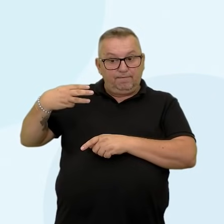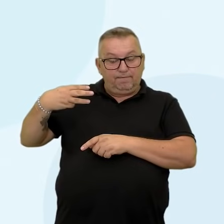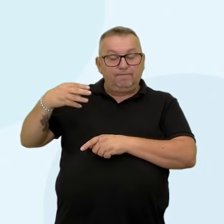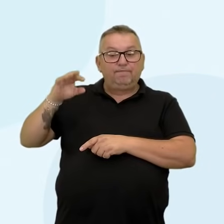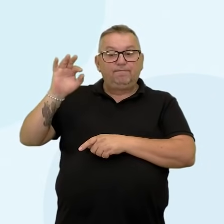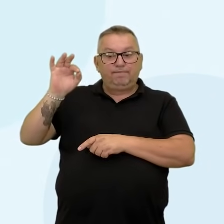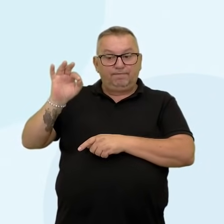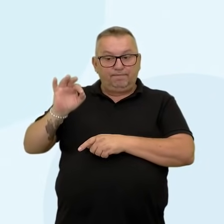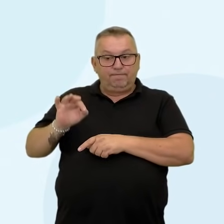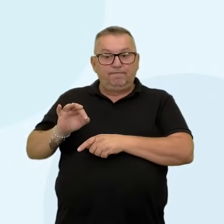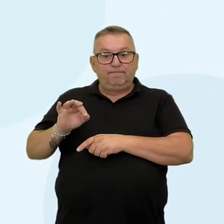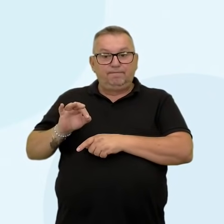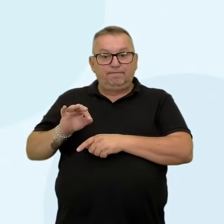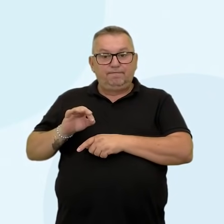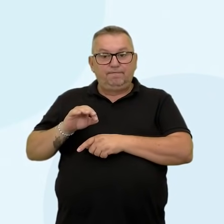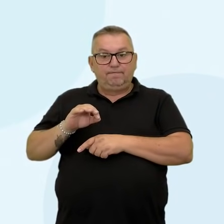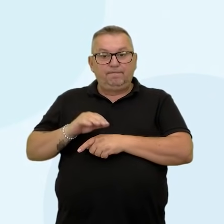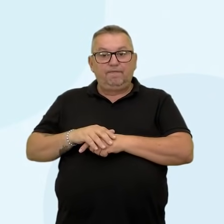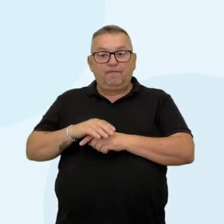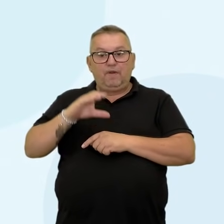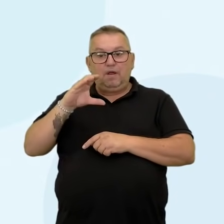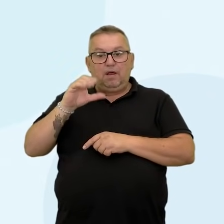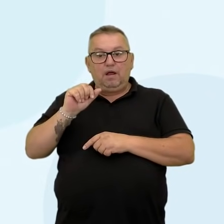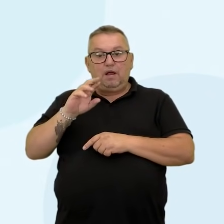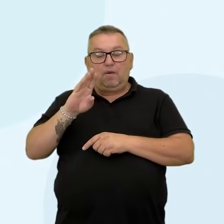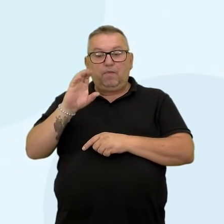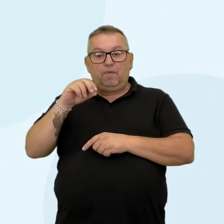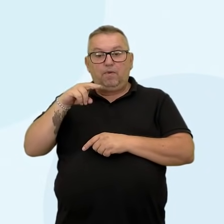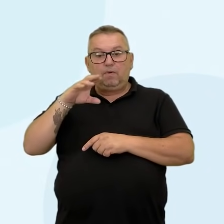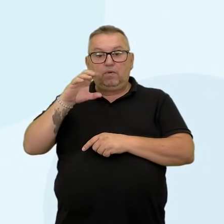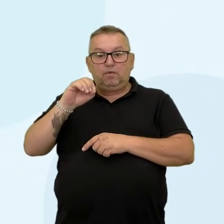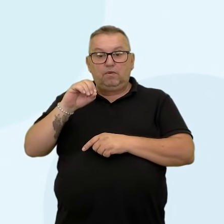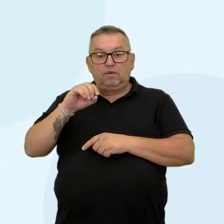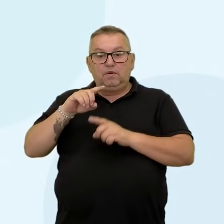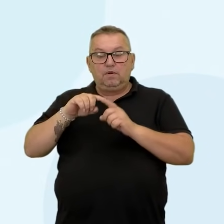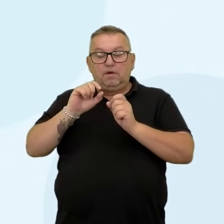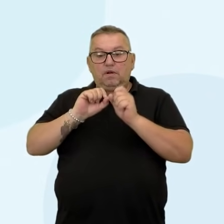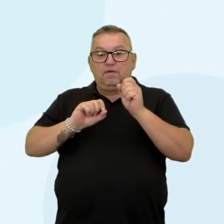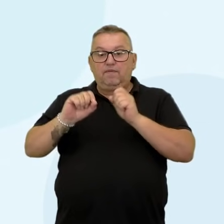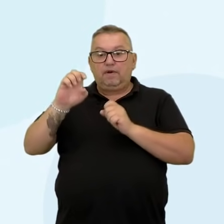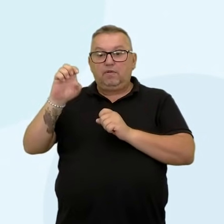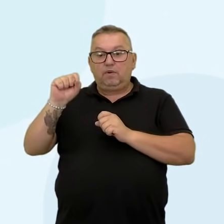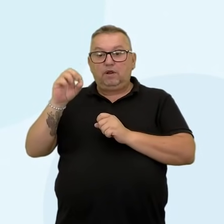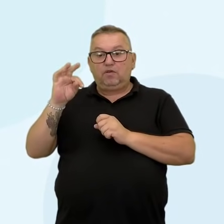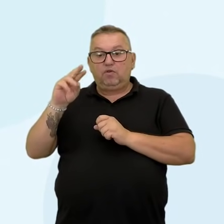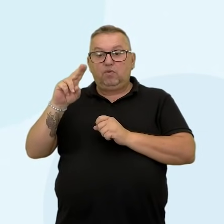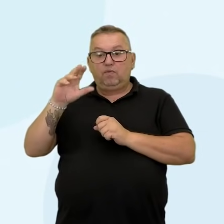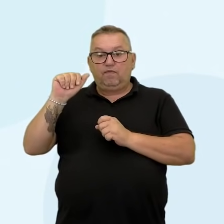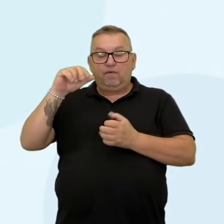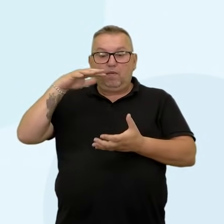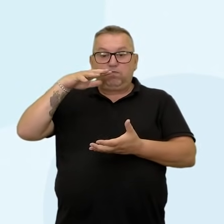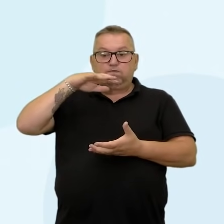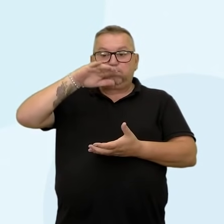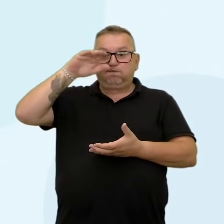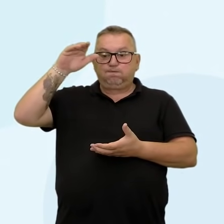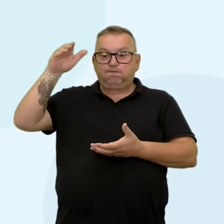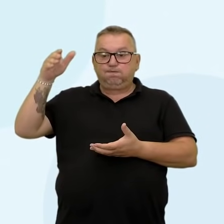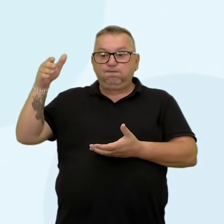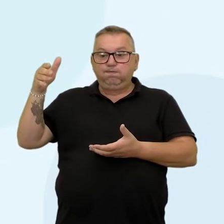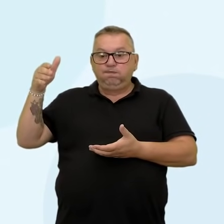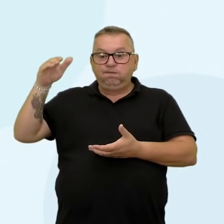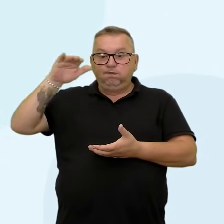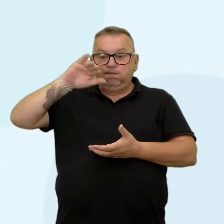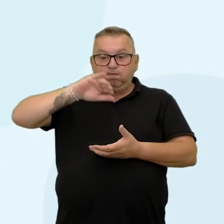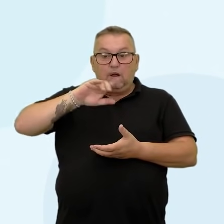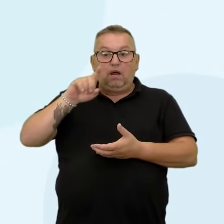o centro gente o gás carbônico ele é um dos gases que causam o efeito estufa tá bom um efeito